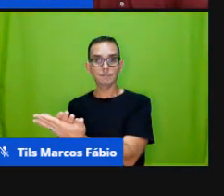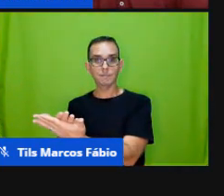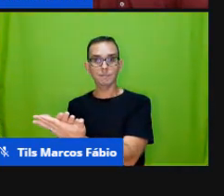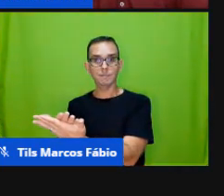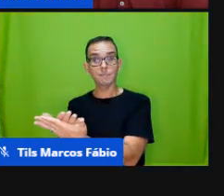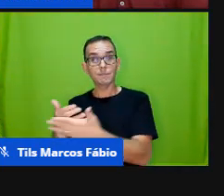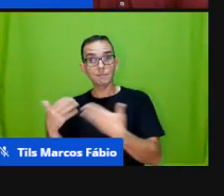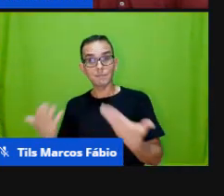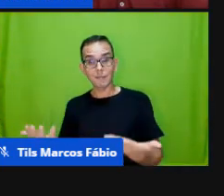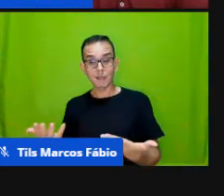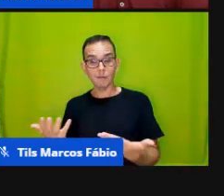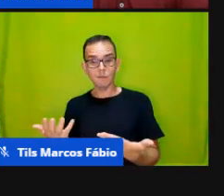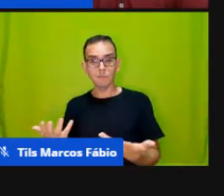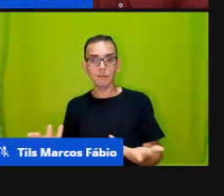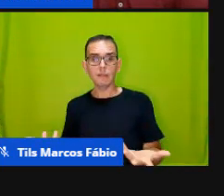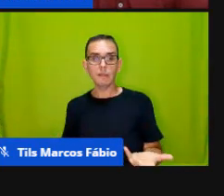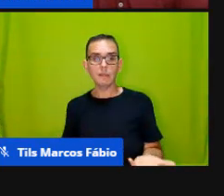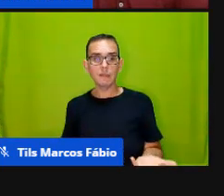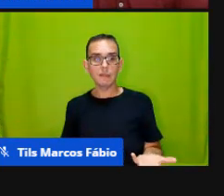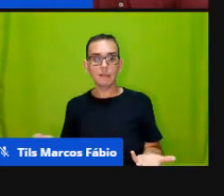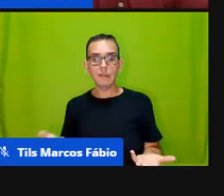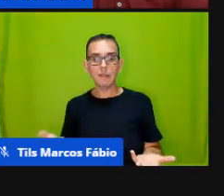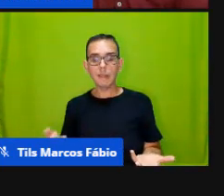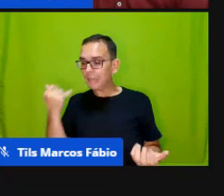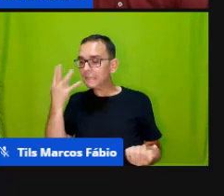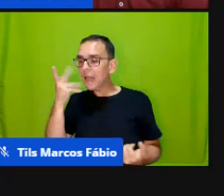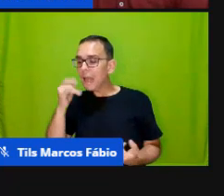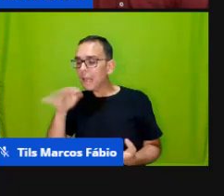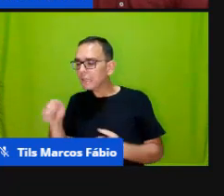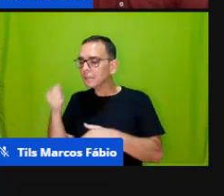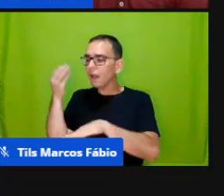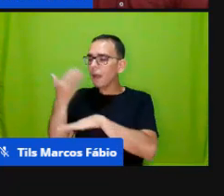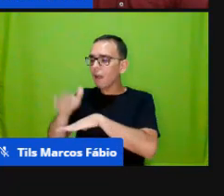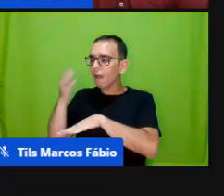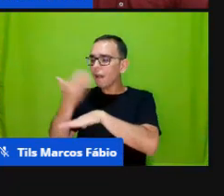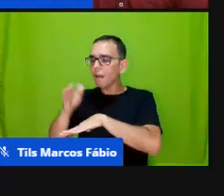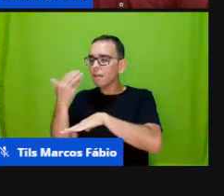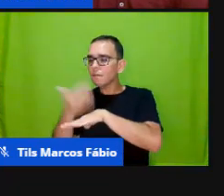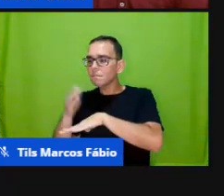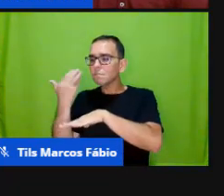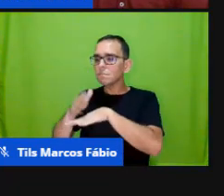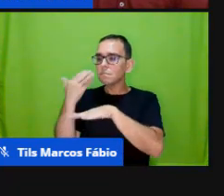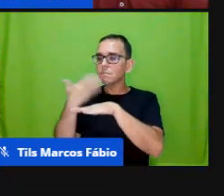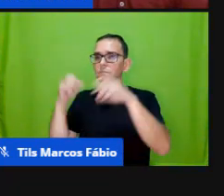seja, na escola, a criança pratica essas atividades